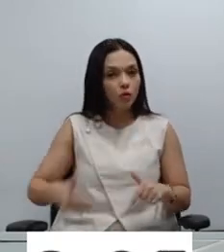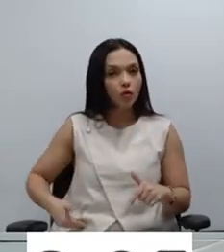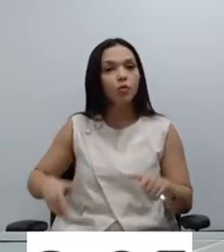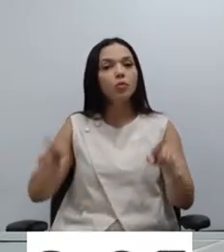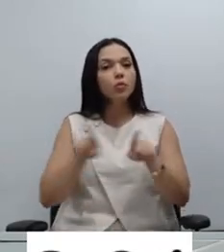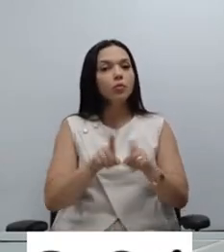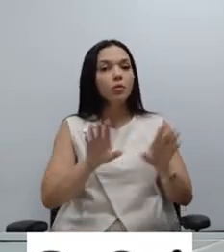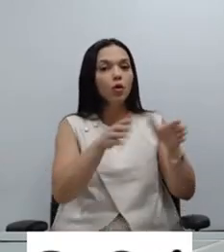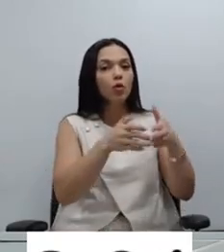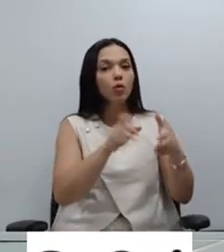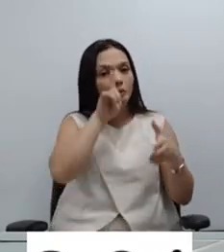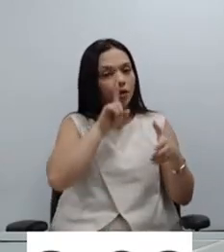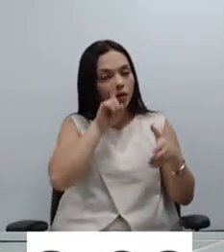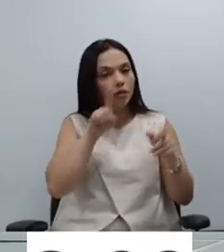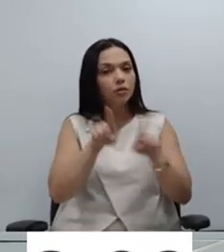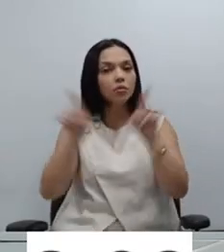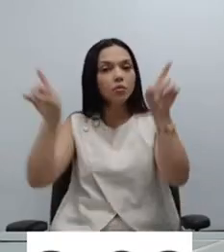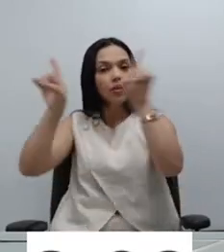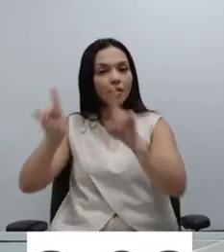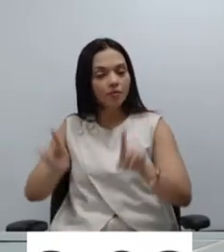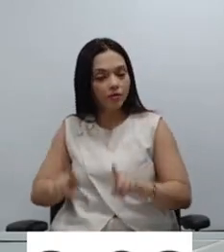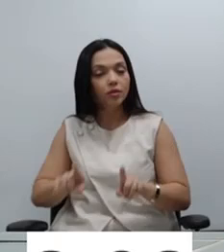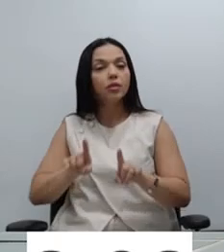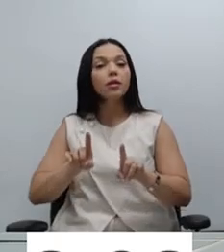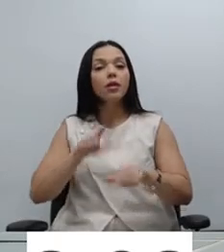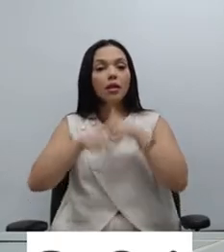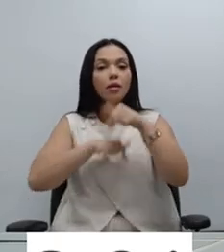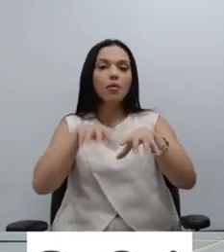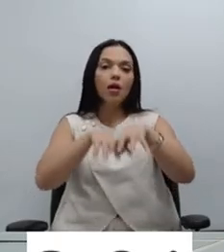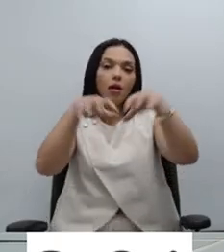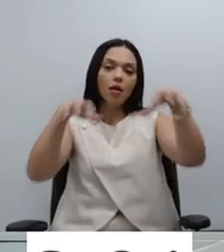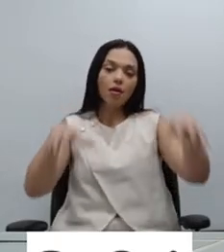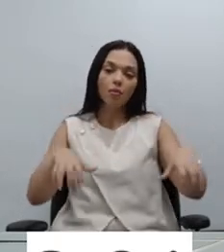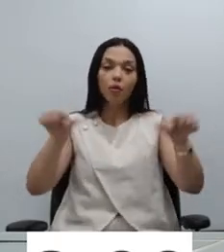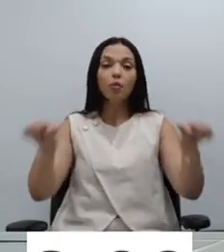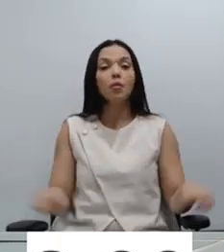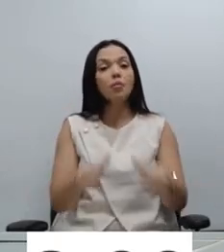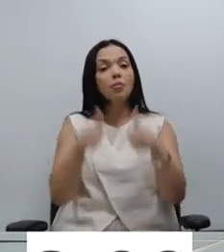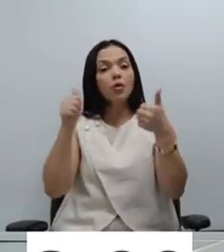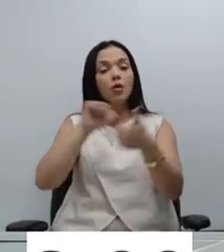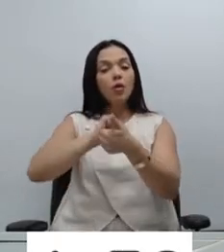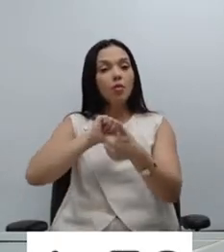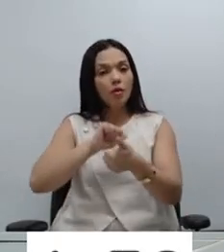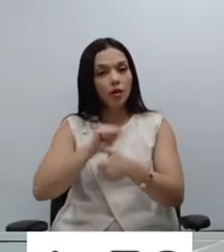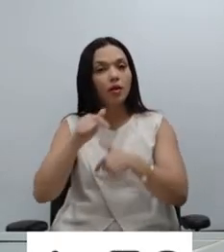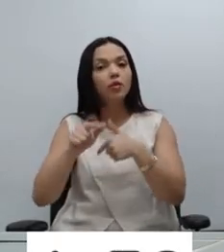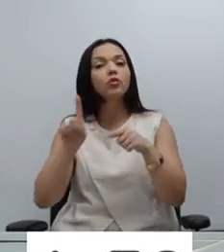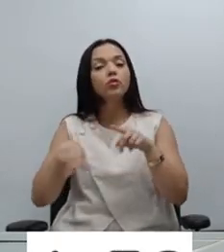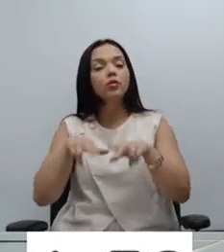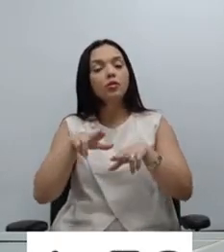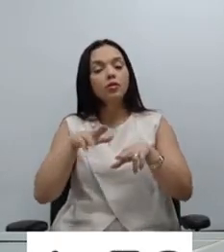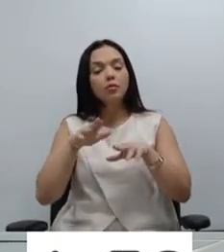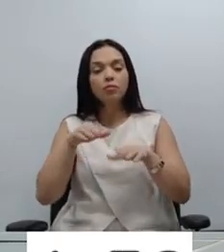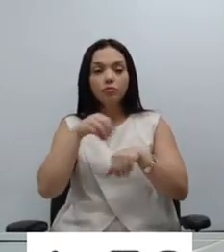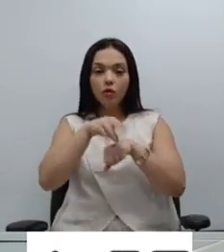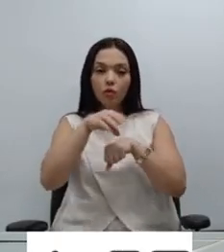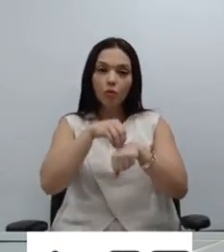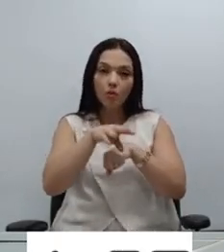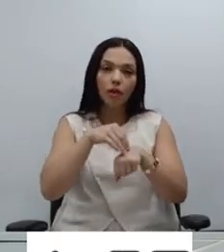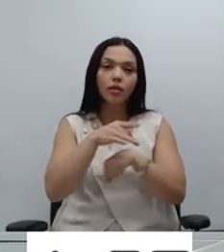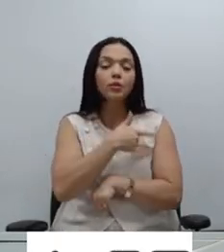PCDs, em trabalho remoto até a melhora das condições, orientação aos quadros da Defensoria sobre o cenário atual e recomendações em